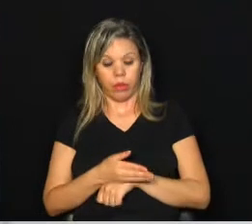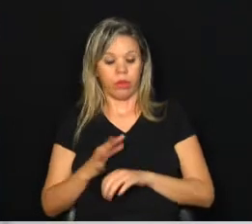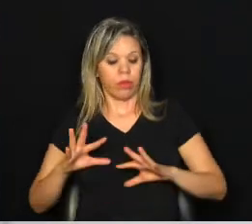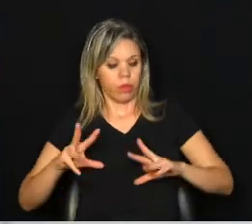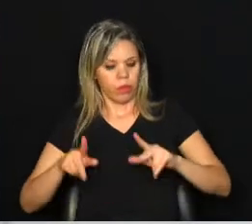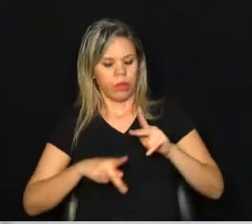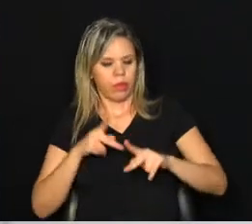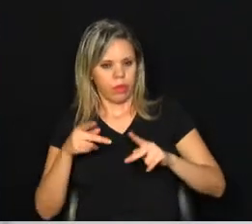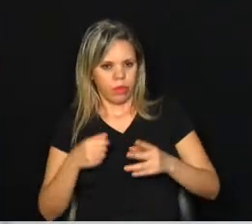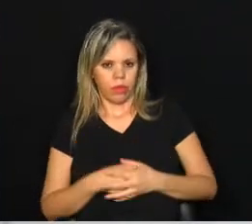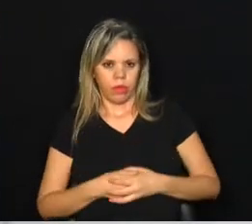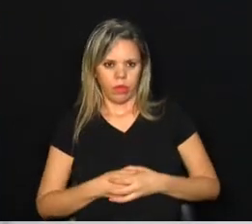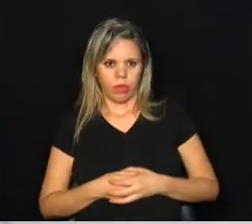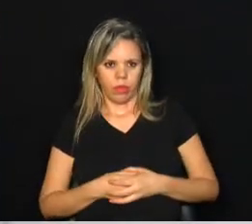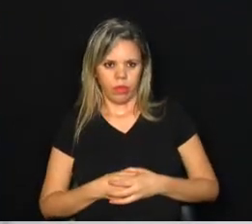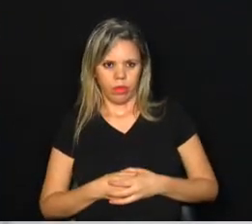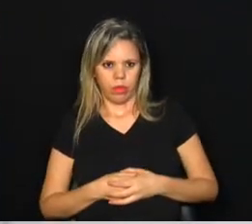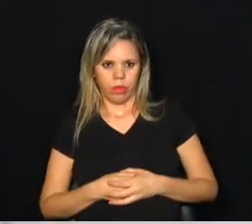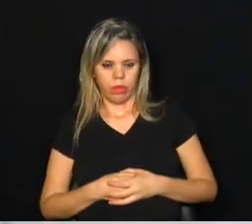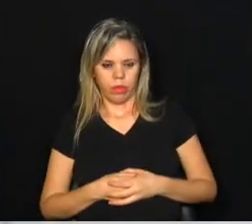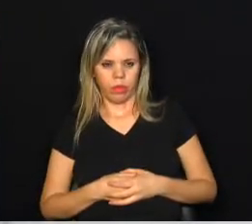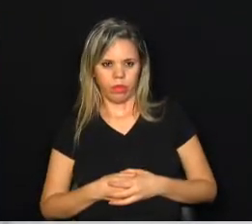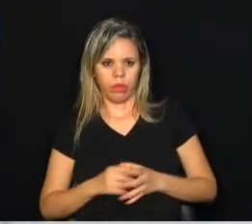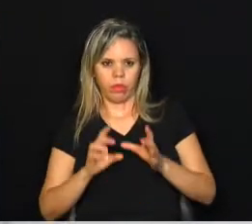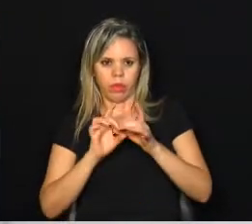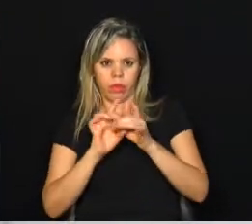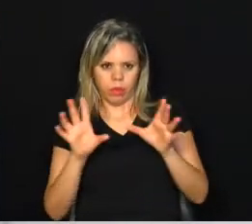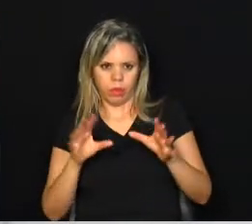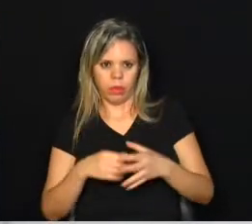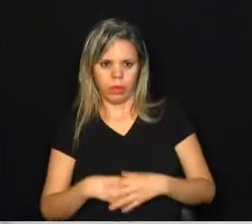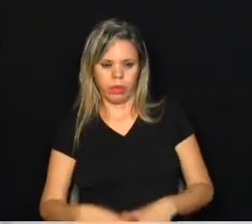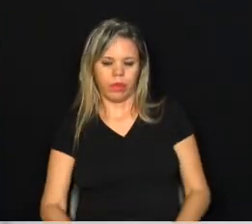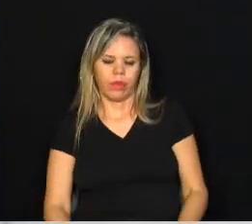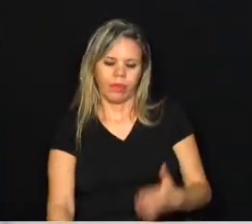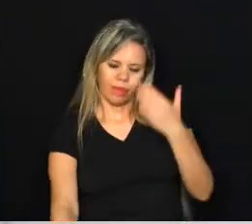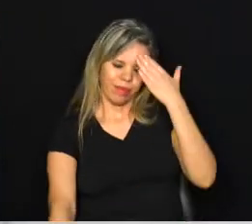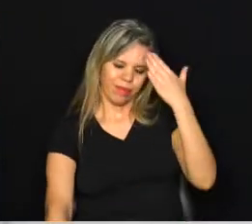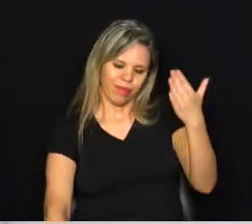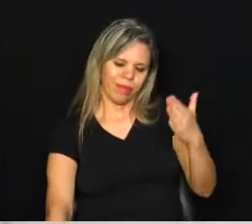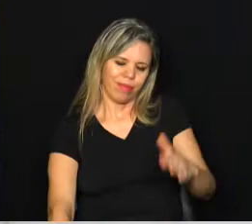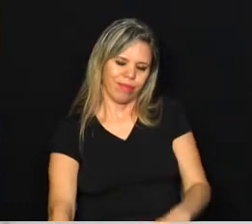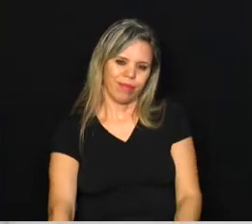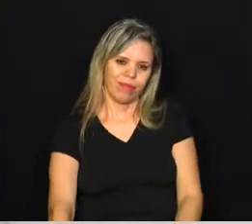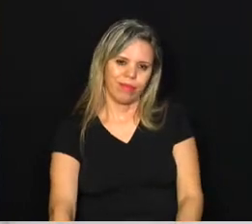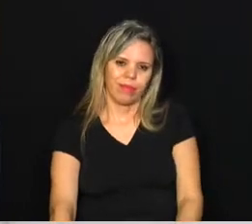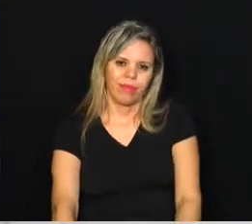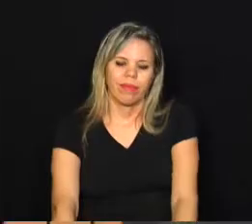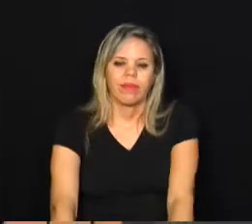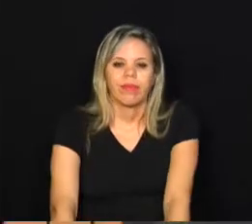as pessoas, né, que seja bastante democrático. Obrigada aí pela pergunta.